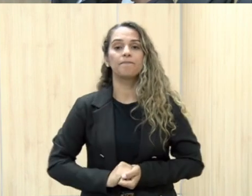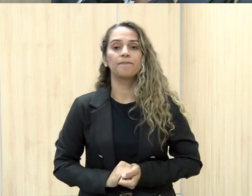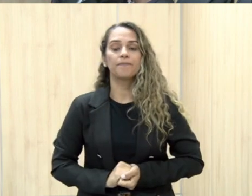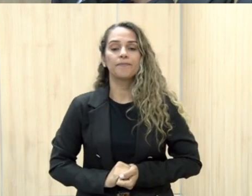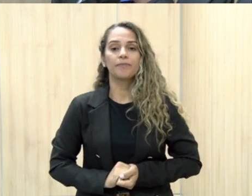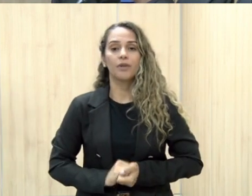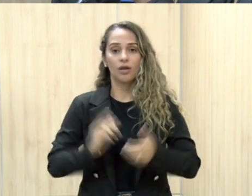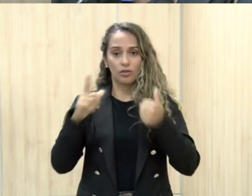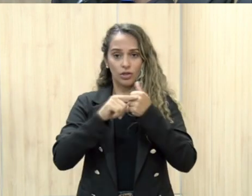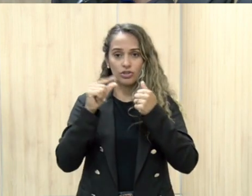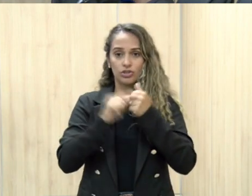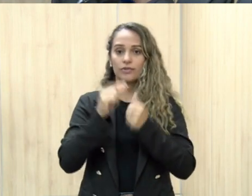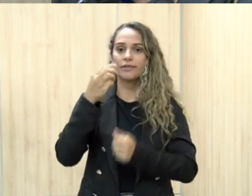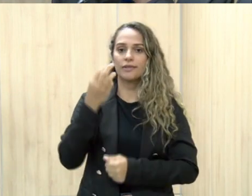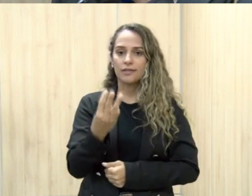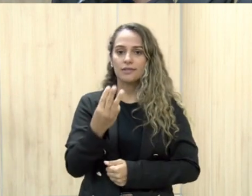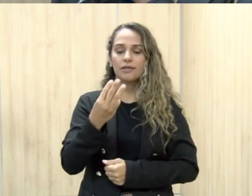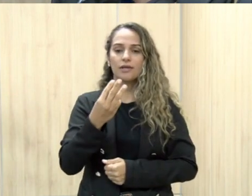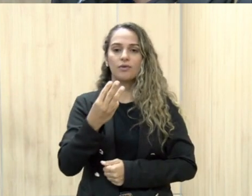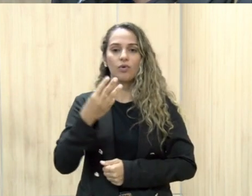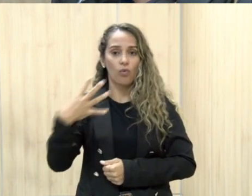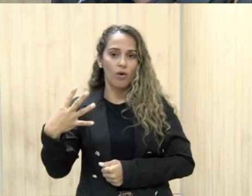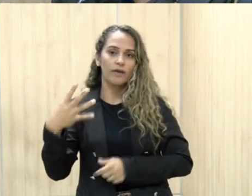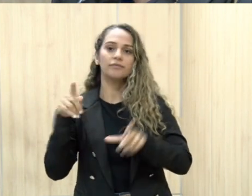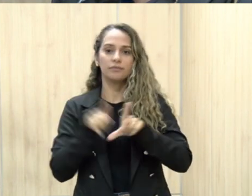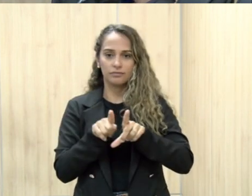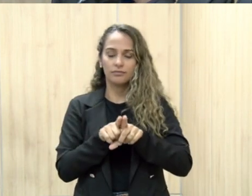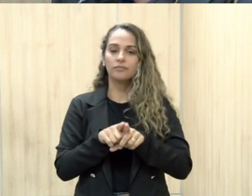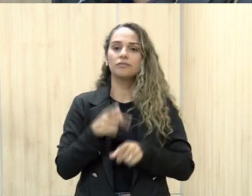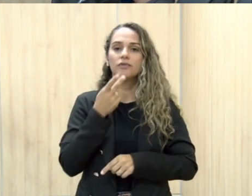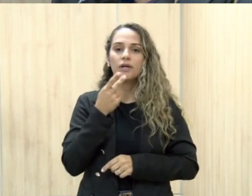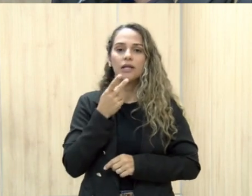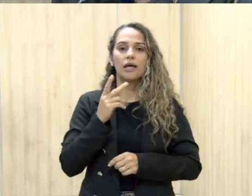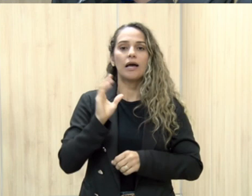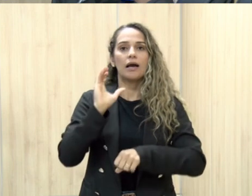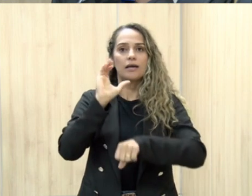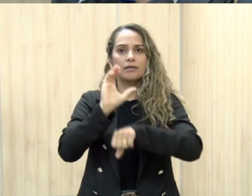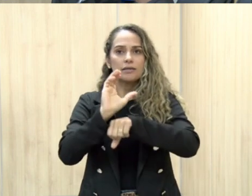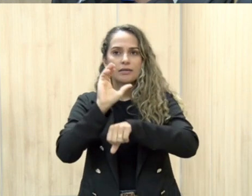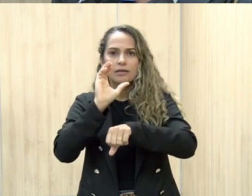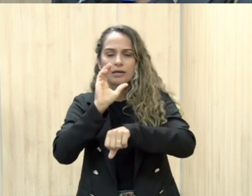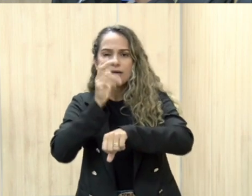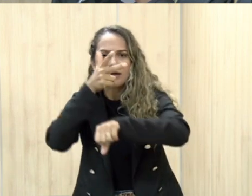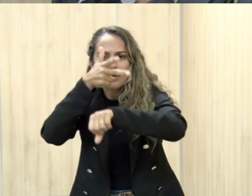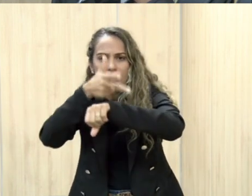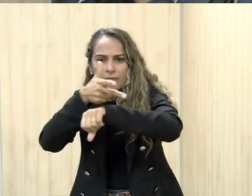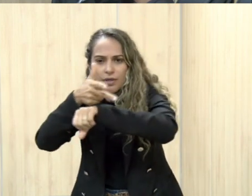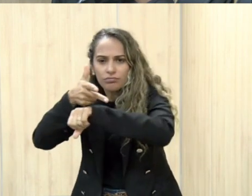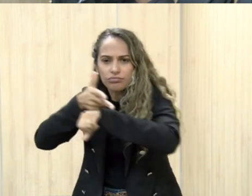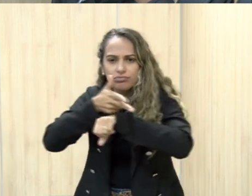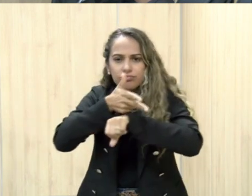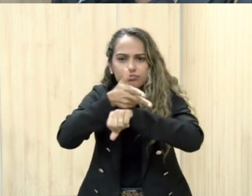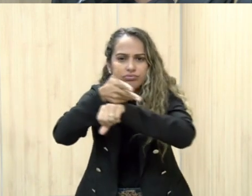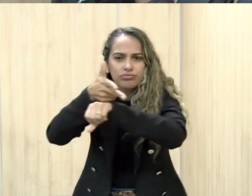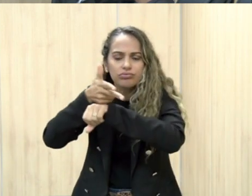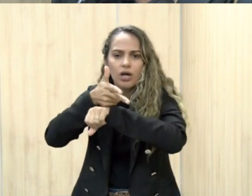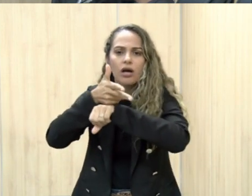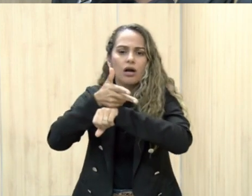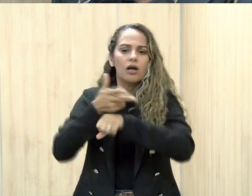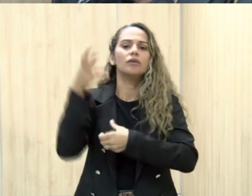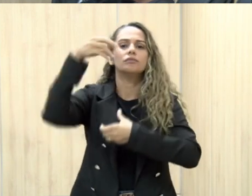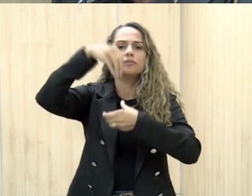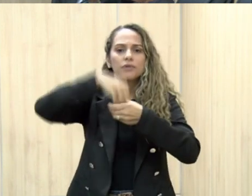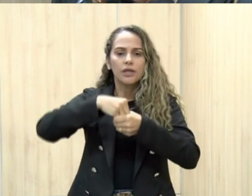Artigo terceiro e quarto ele fala olha câmera de segurança deverão ser instalados e locais estratégicos como